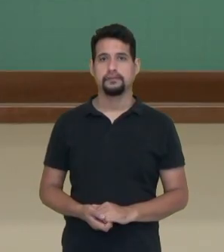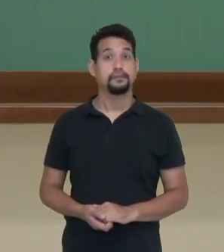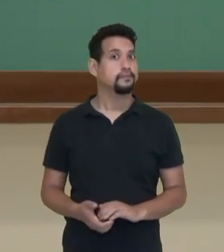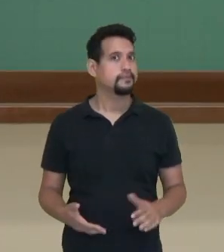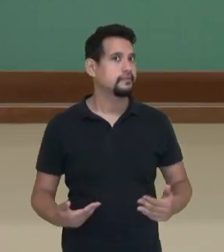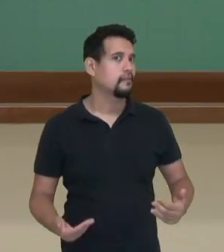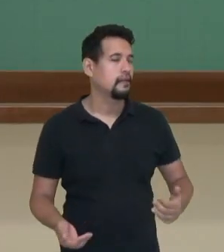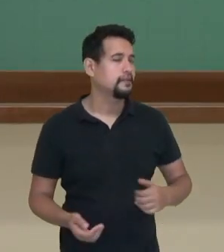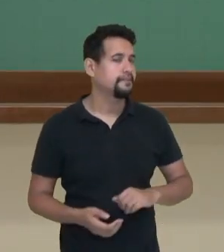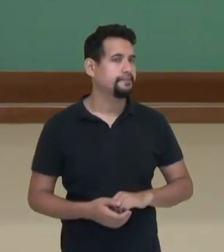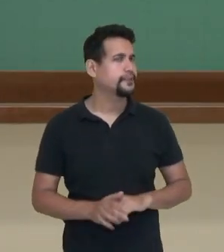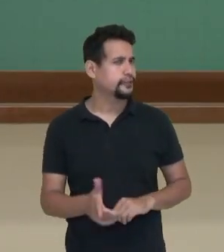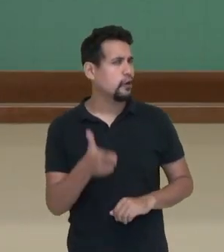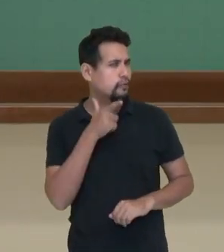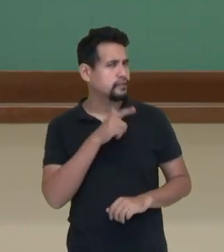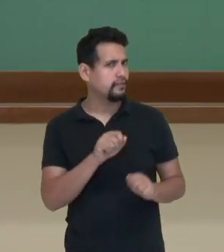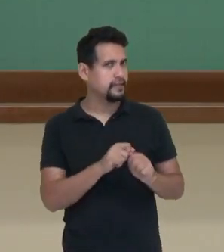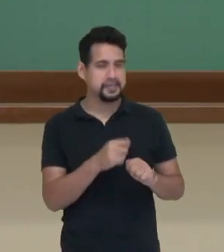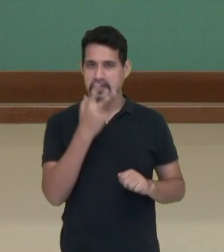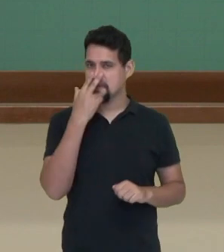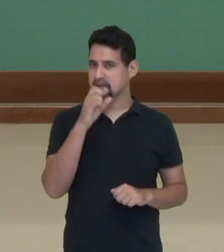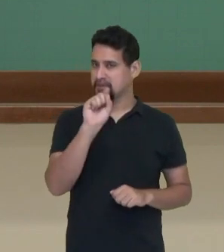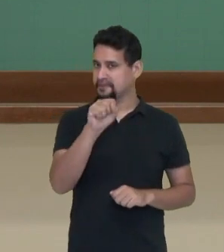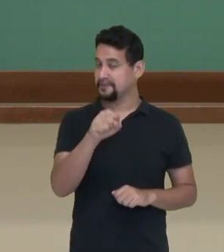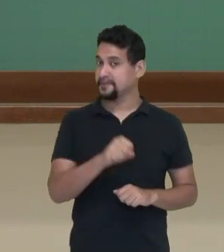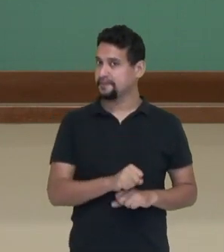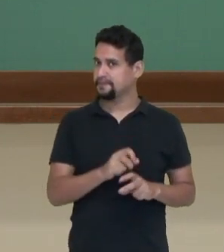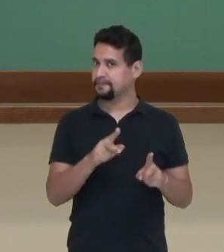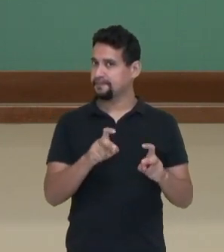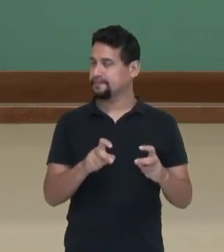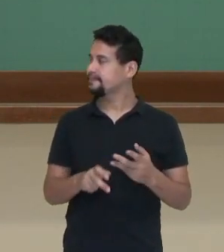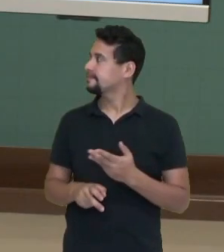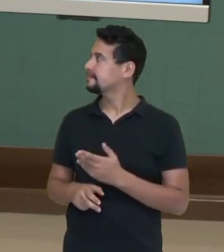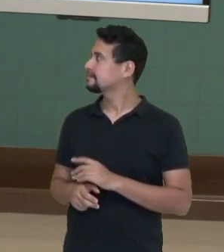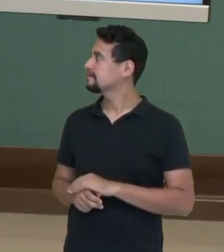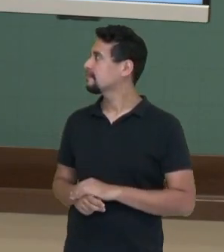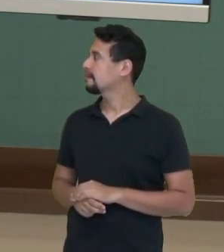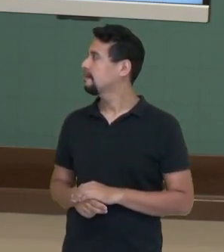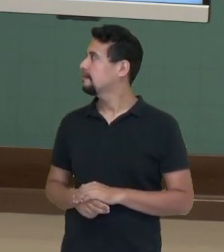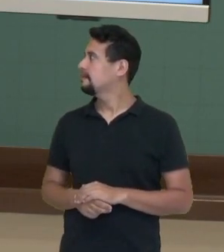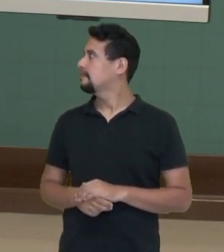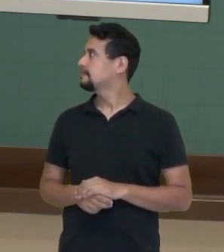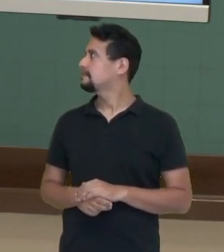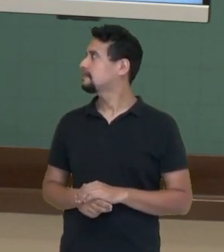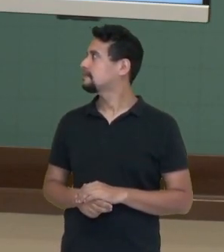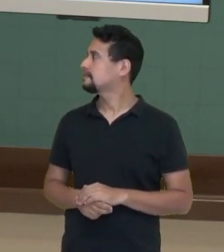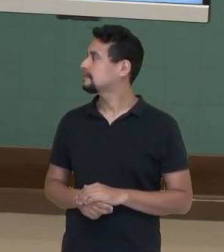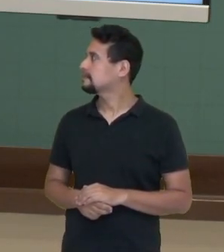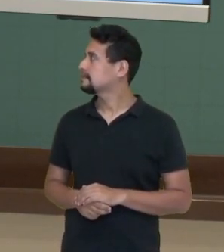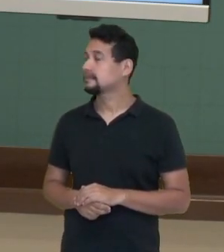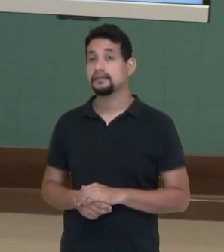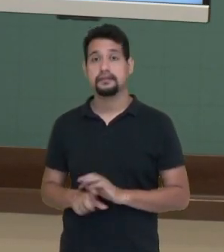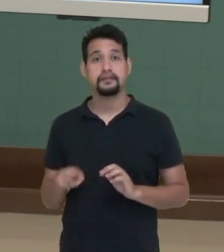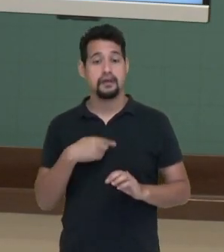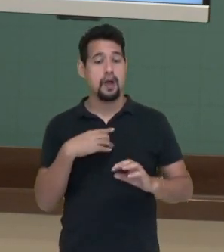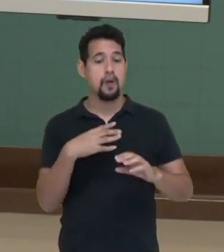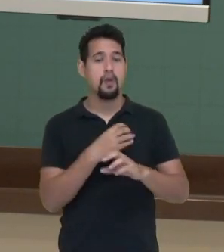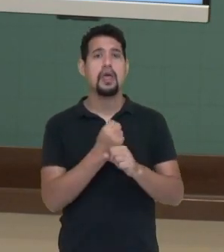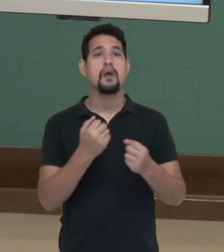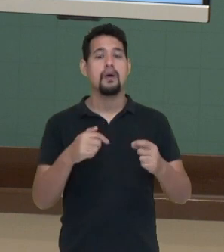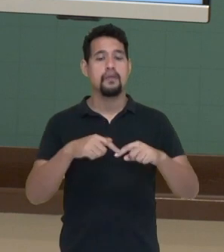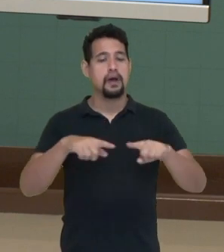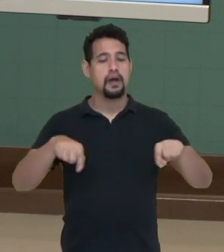E aí, gente, conseguiram? Acho que sim, né? Então, ó, me acompanhe. Aqui, né? Então, vamos calcular a área, né?